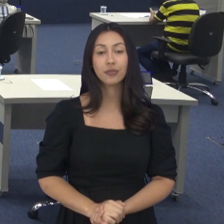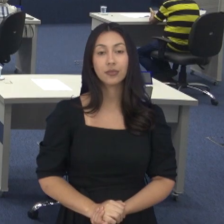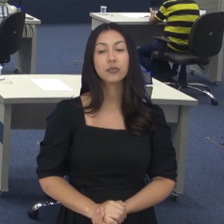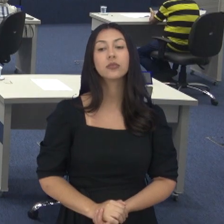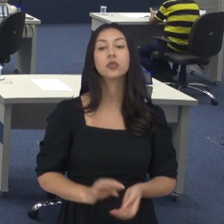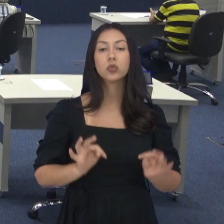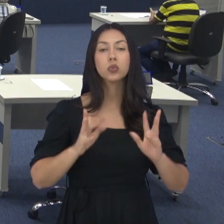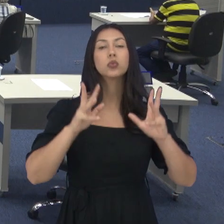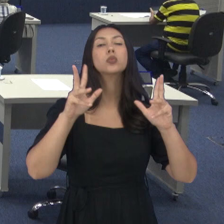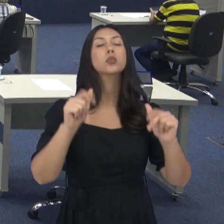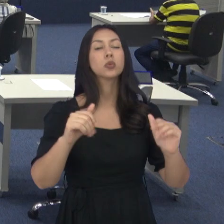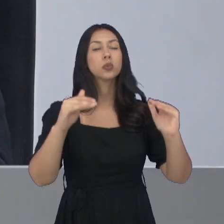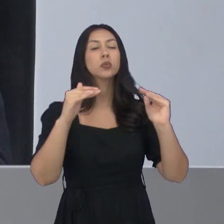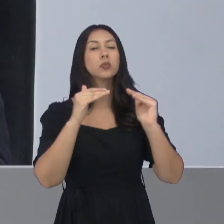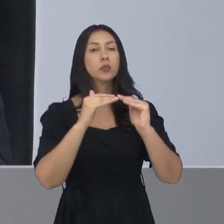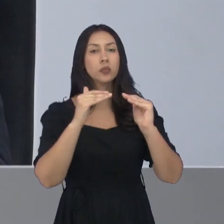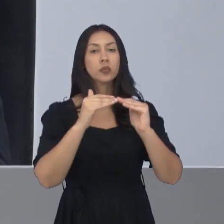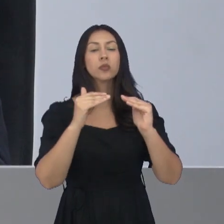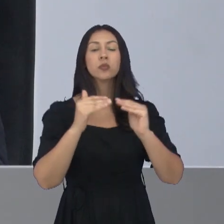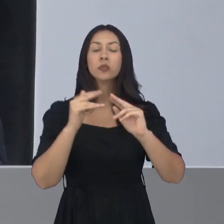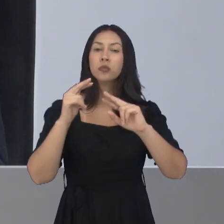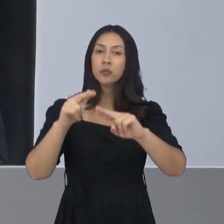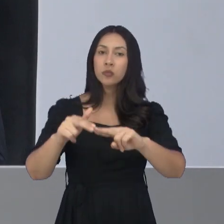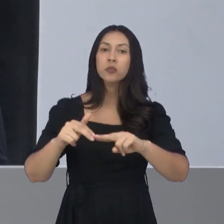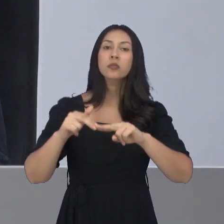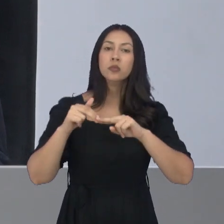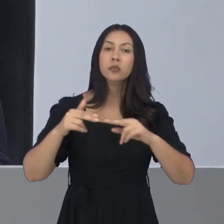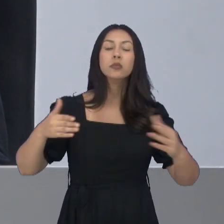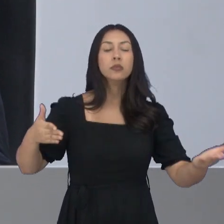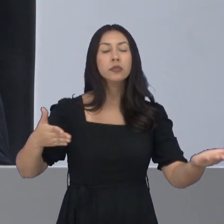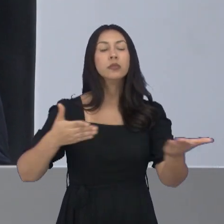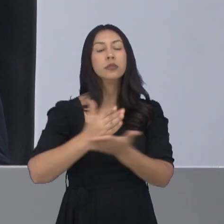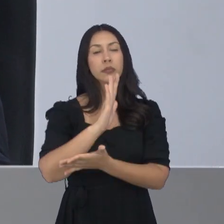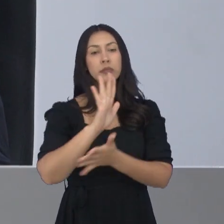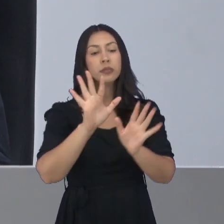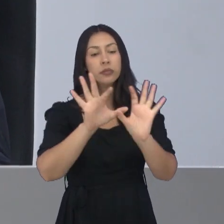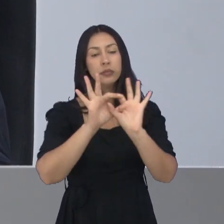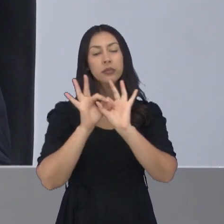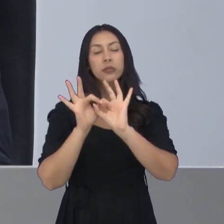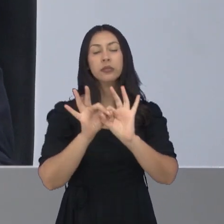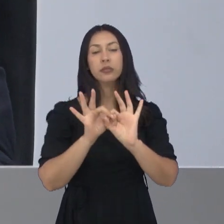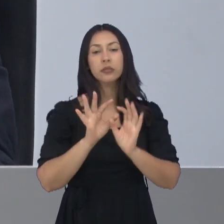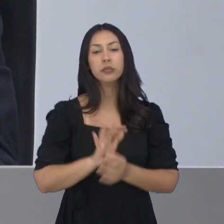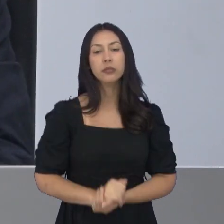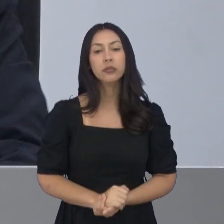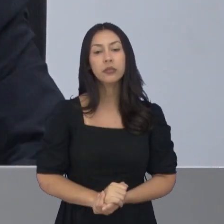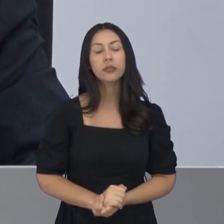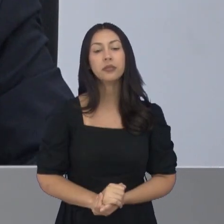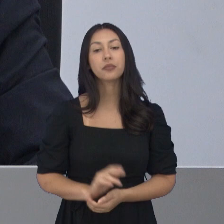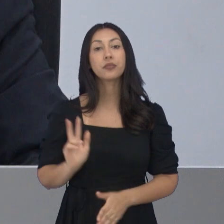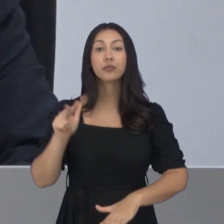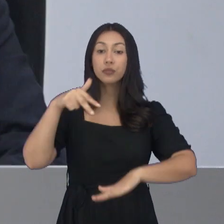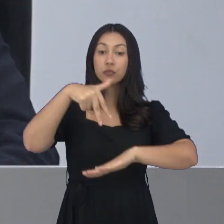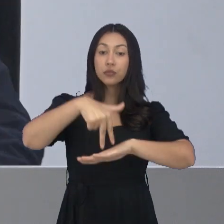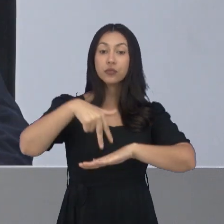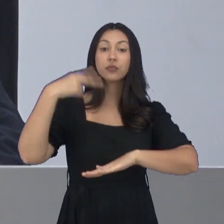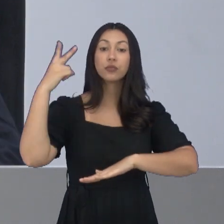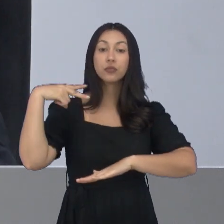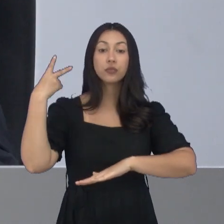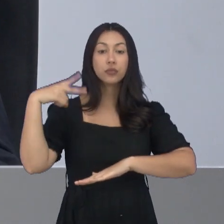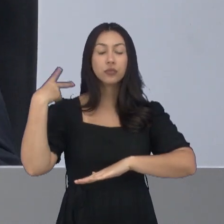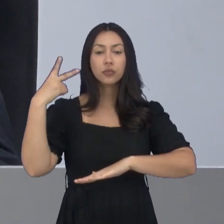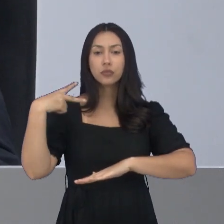Nenhum voto contrário, senhor presidente. Sem nenhum voto contrário, está aprovado por unanimidade. Questão de ordem, o